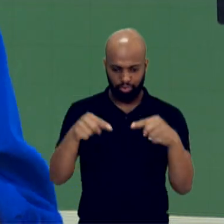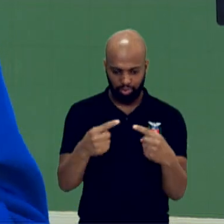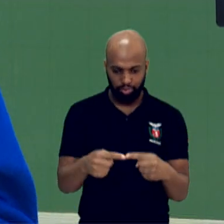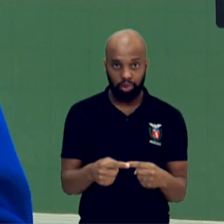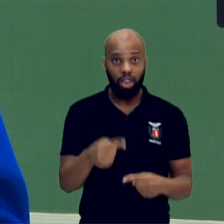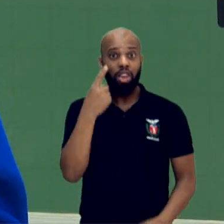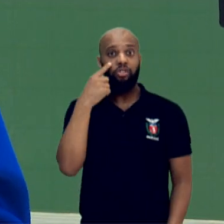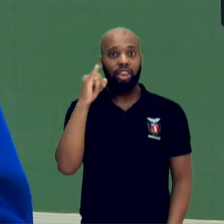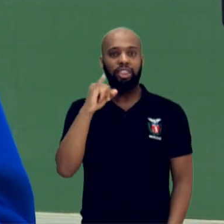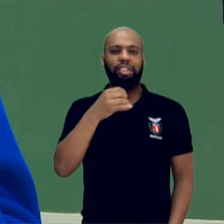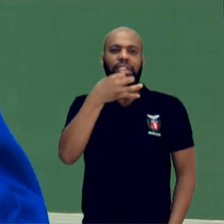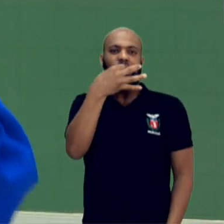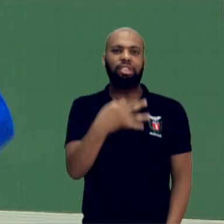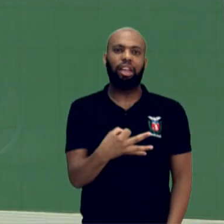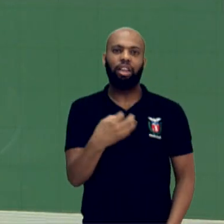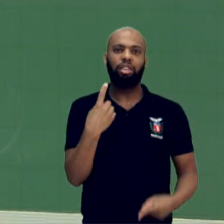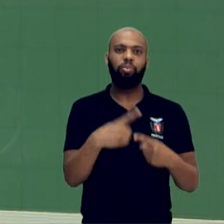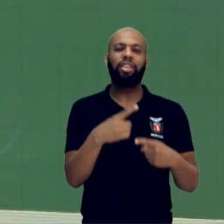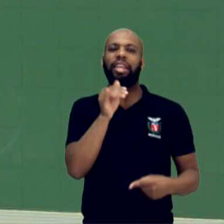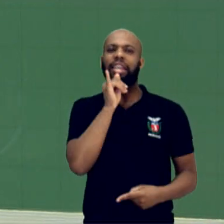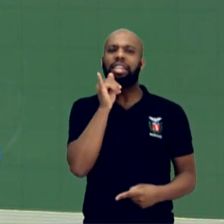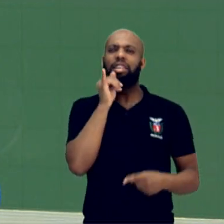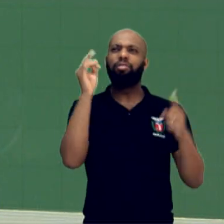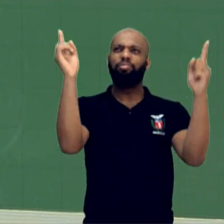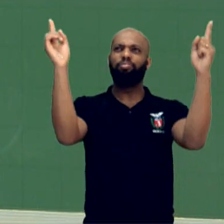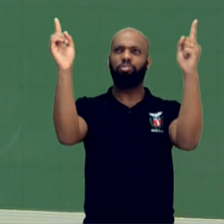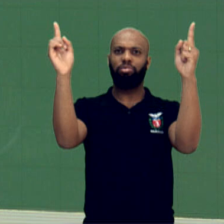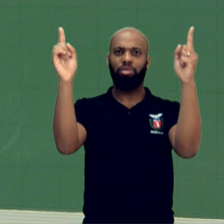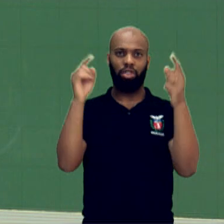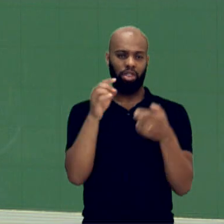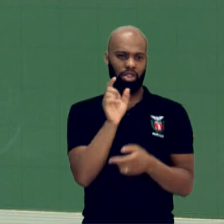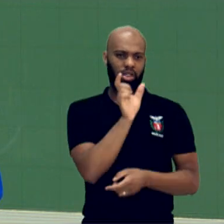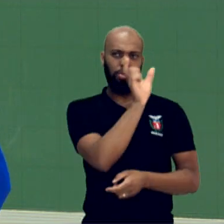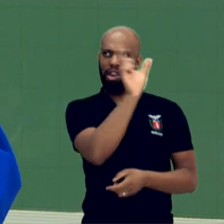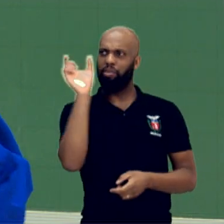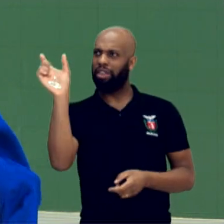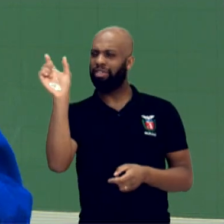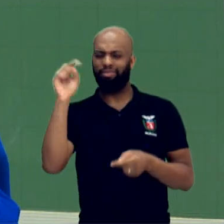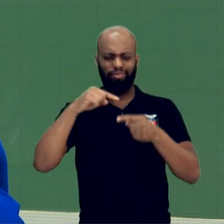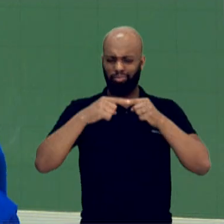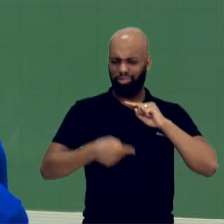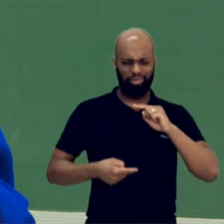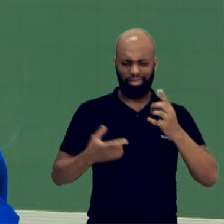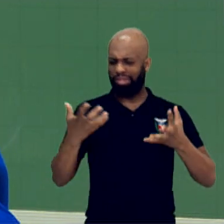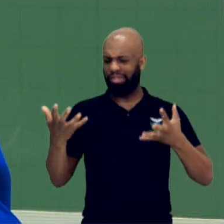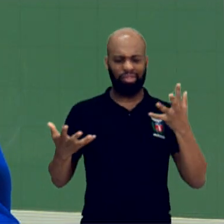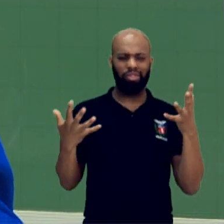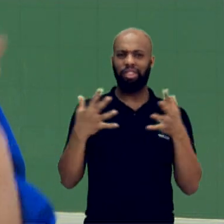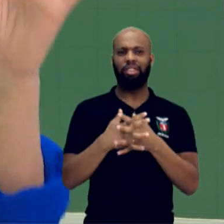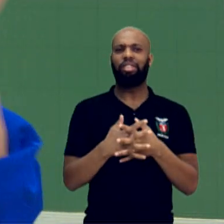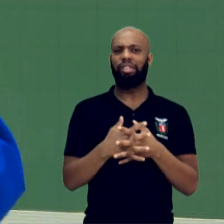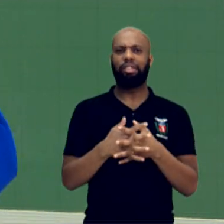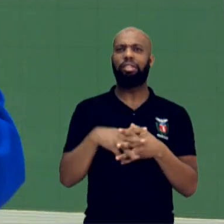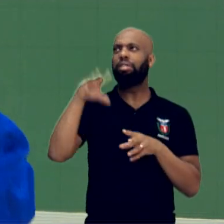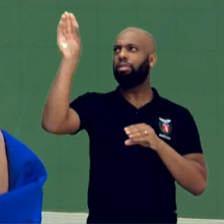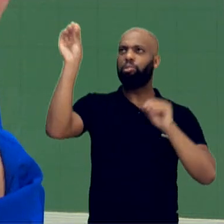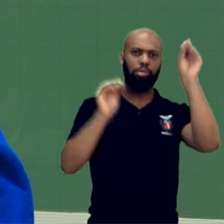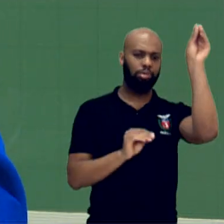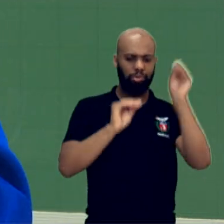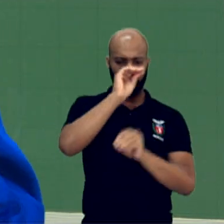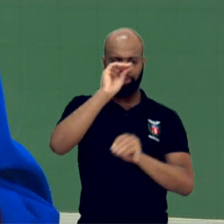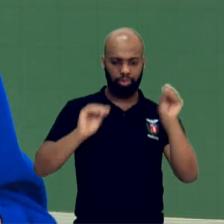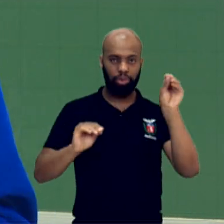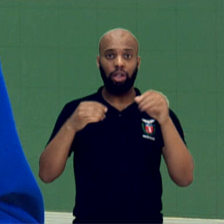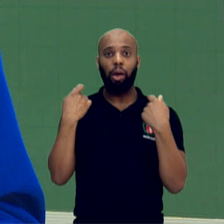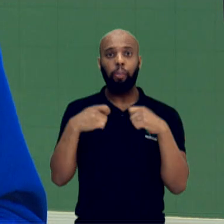as estrofes estão certas. De repente, aquela rima da primeira estrofe ficou para outra estrofe e não fica legal, não dá